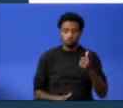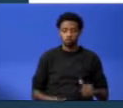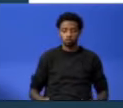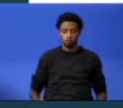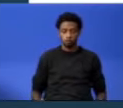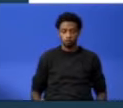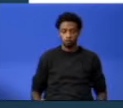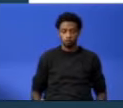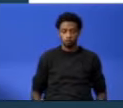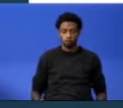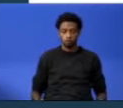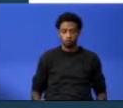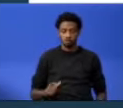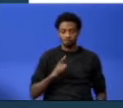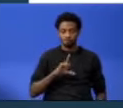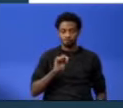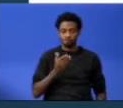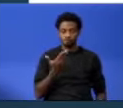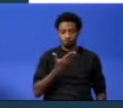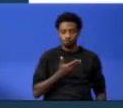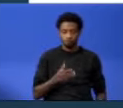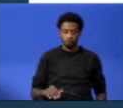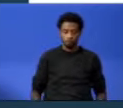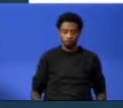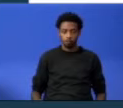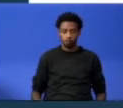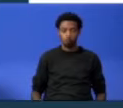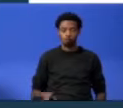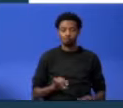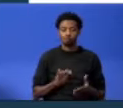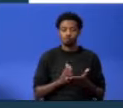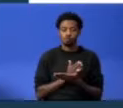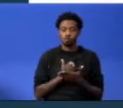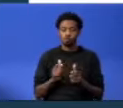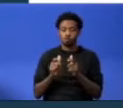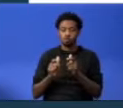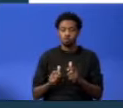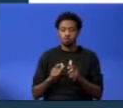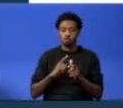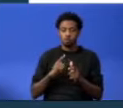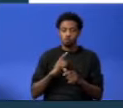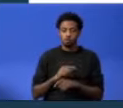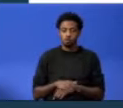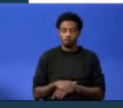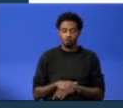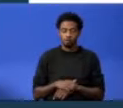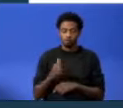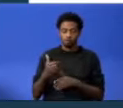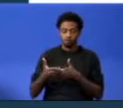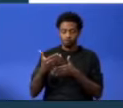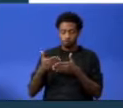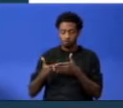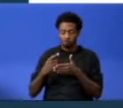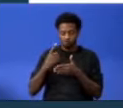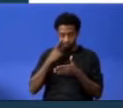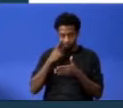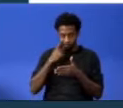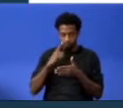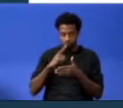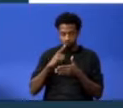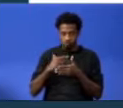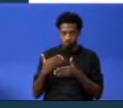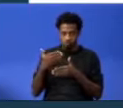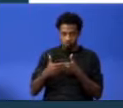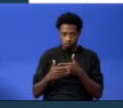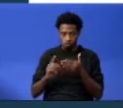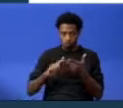figura que a gente está selecionada aqui, que você tem a separação da região posterior, a parte anterior e a parte lateral.